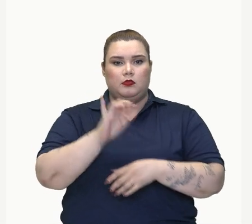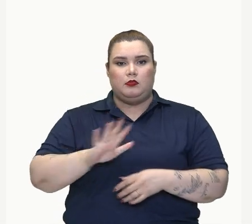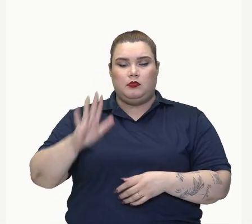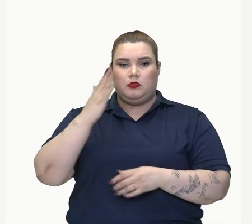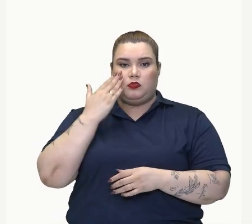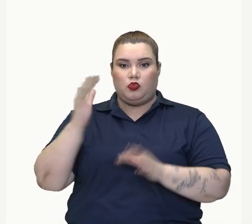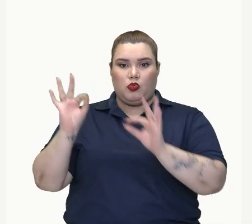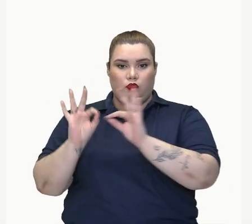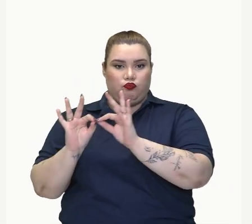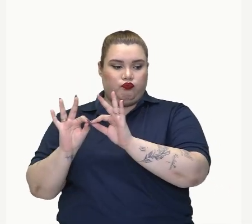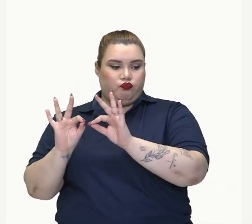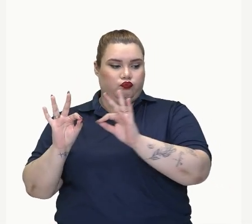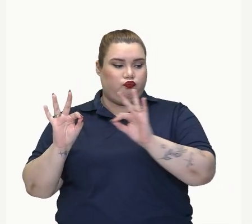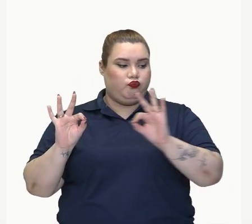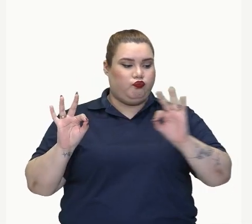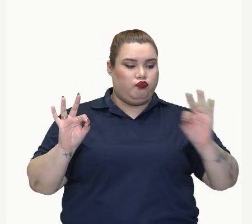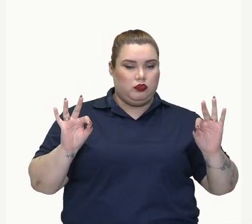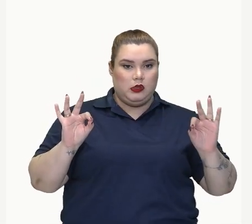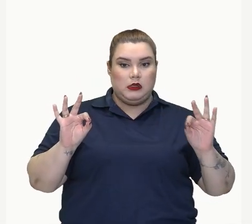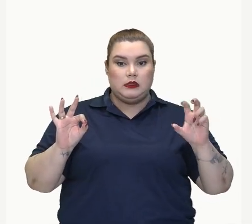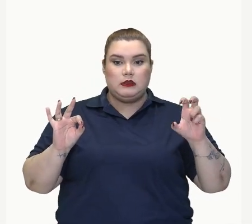ó, o horizontal, tá?